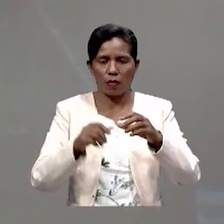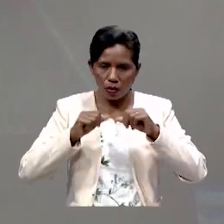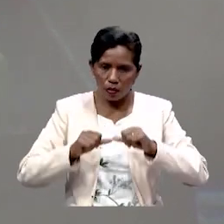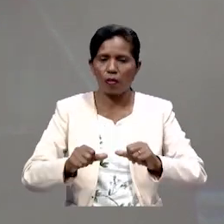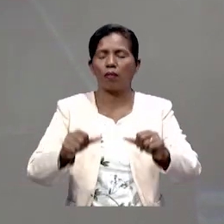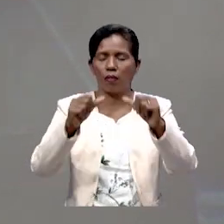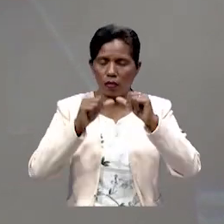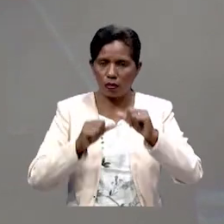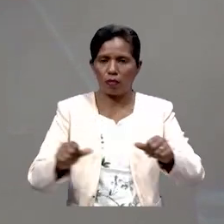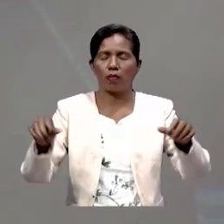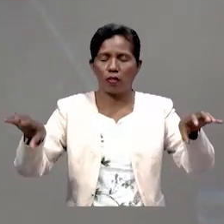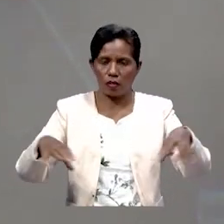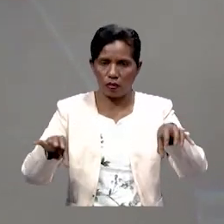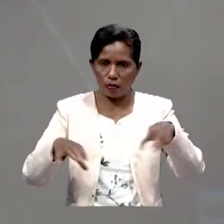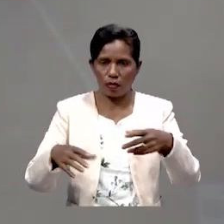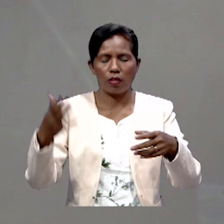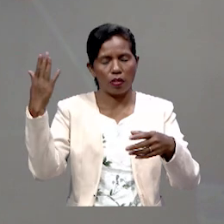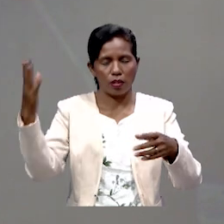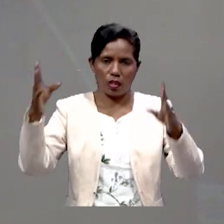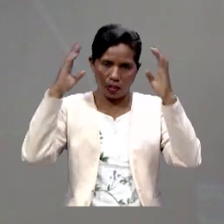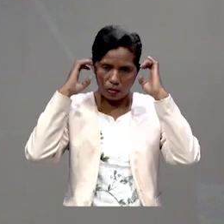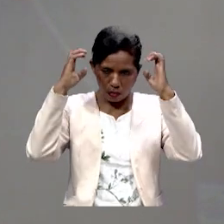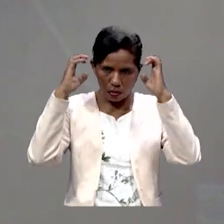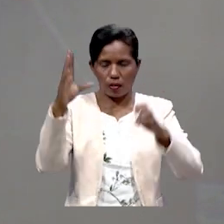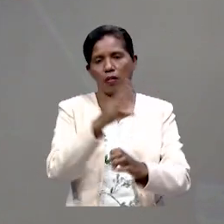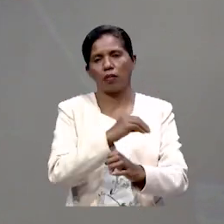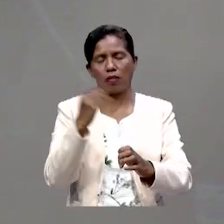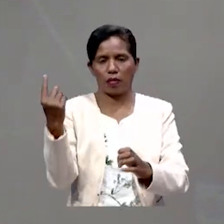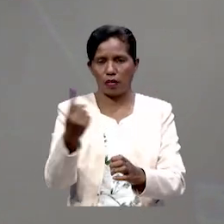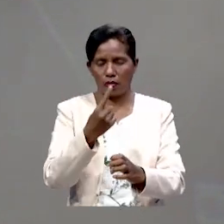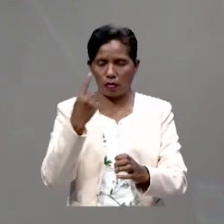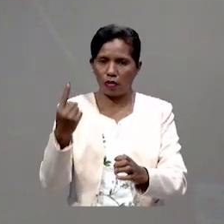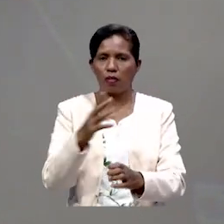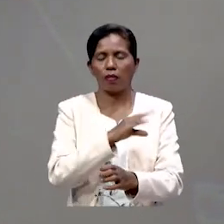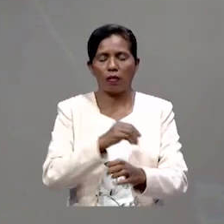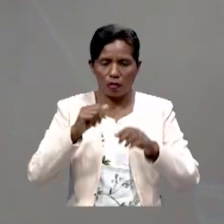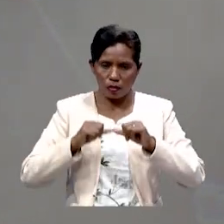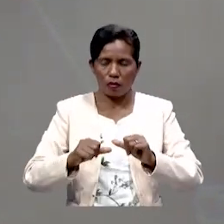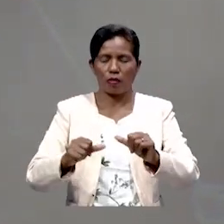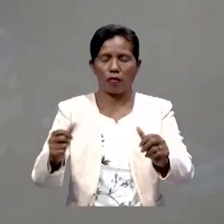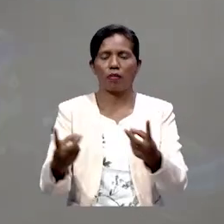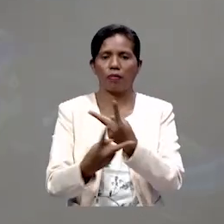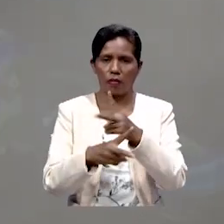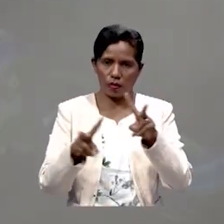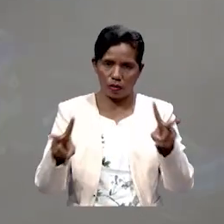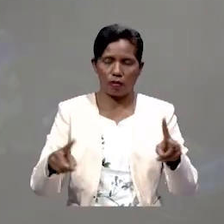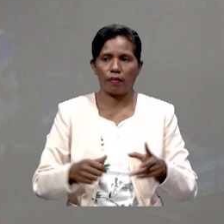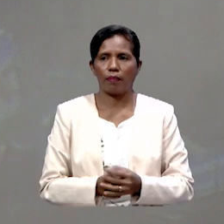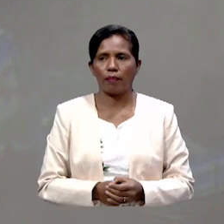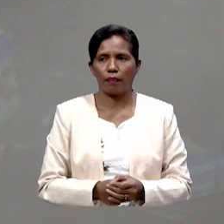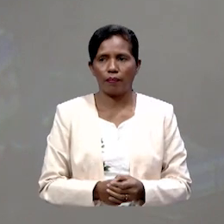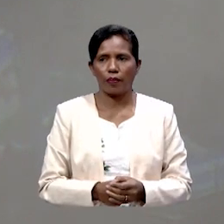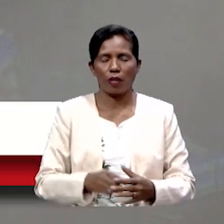continuam a trabalhar na área de educação e mantêm a posição, continuam a ensinar. Sobre os